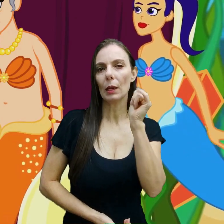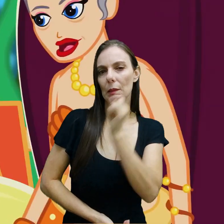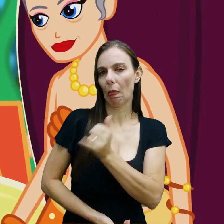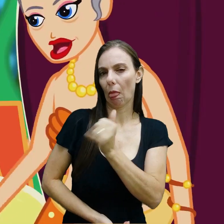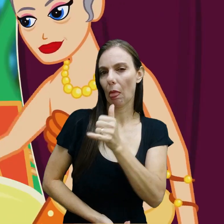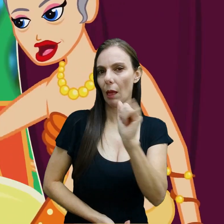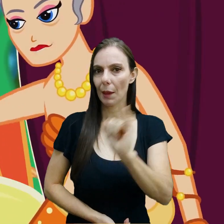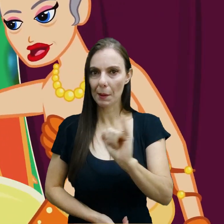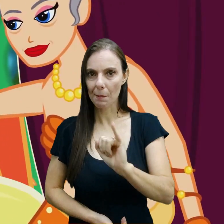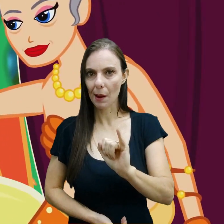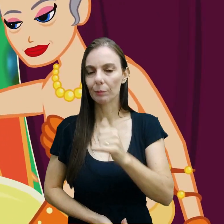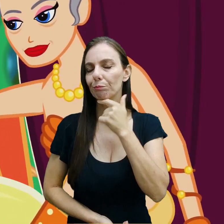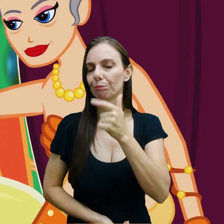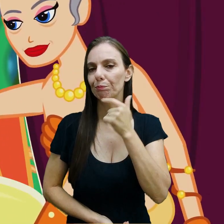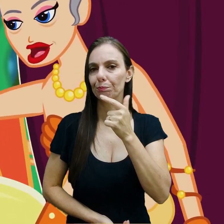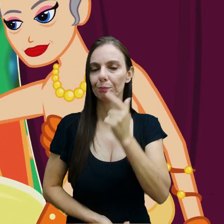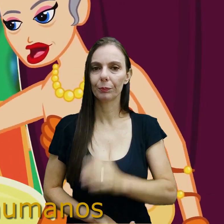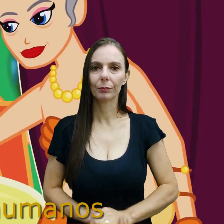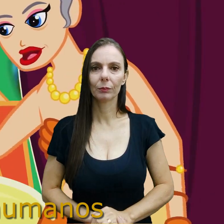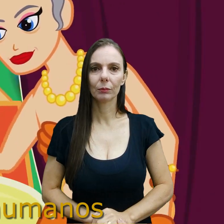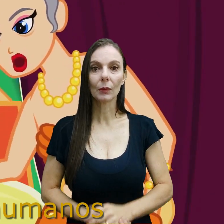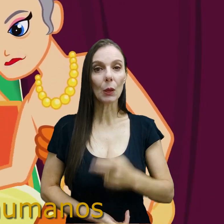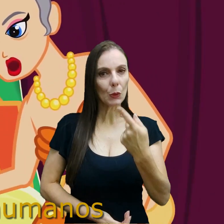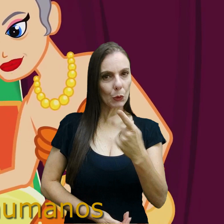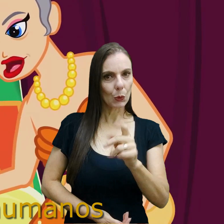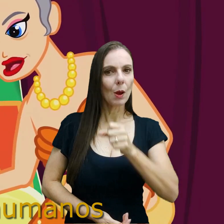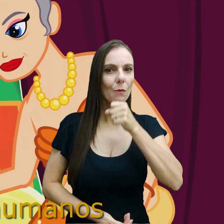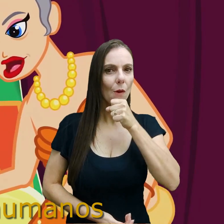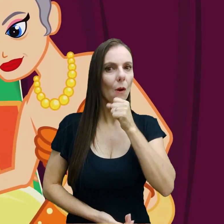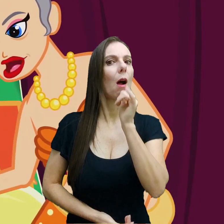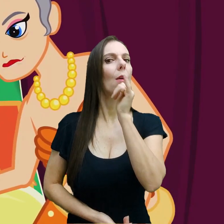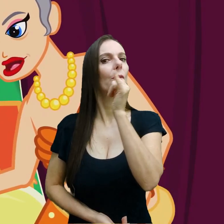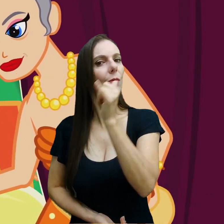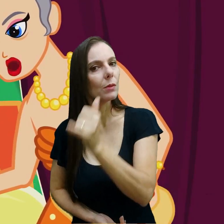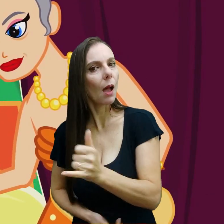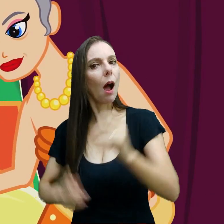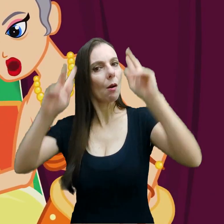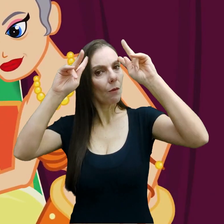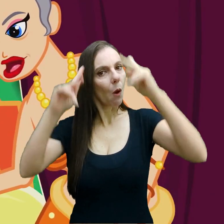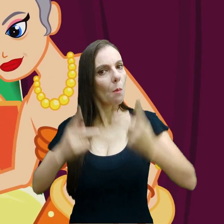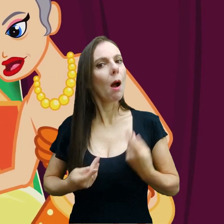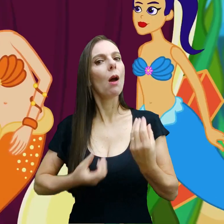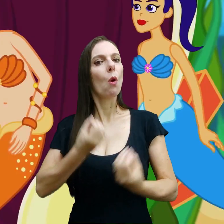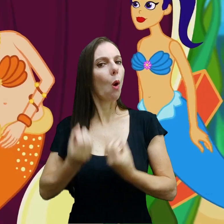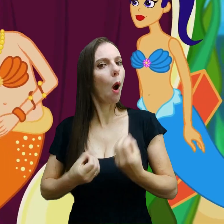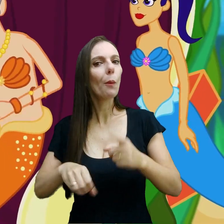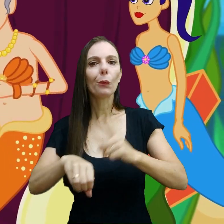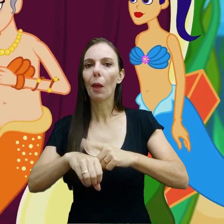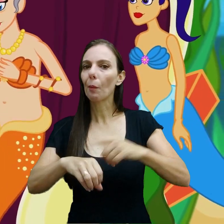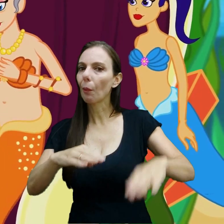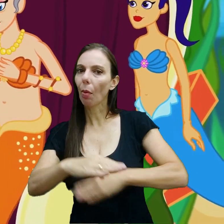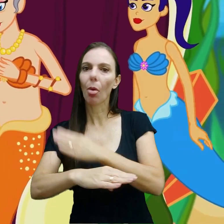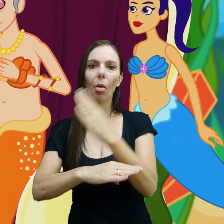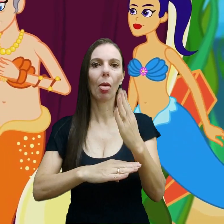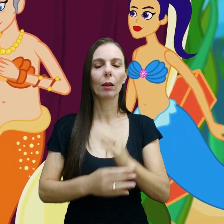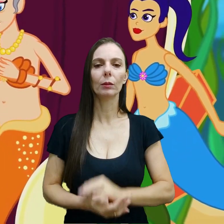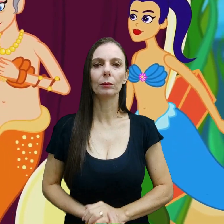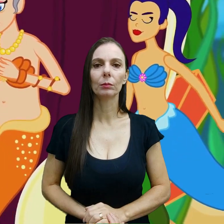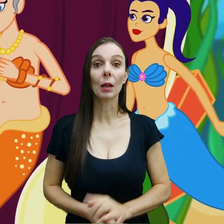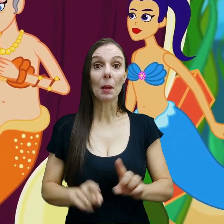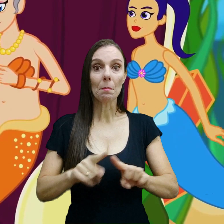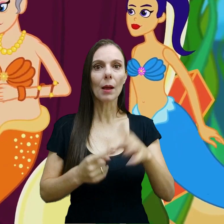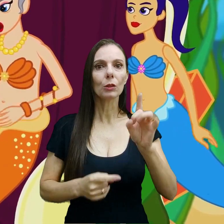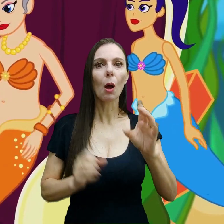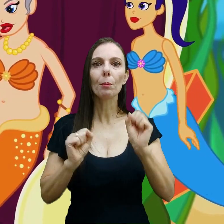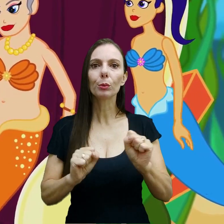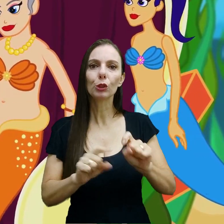foram suficientes. Sua avó avisava sobre os seres humanos o tempo todo, mas ela só poderia ir para fora do